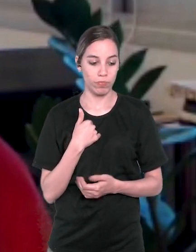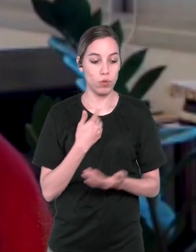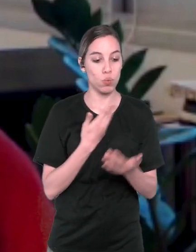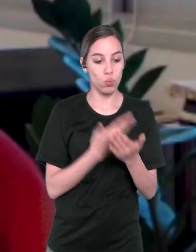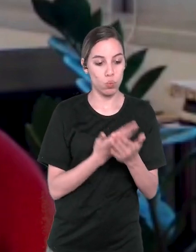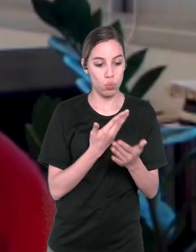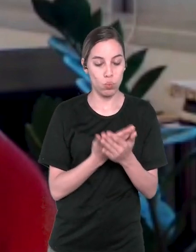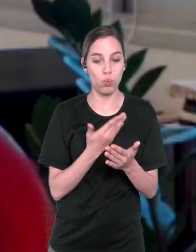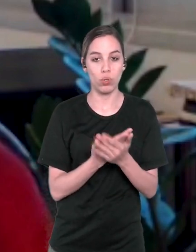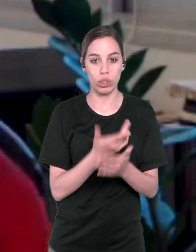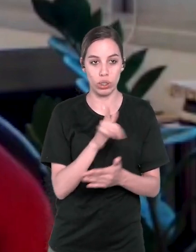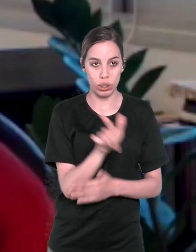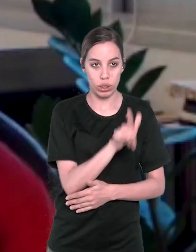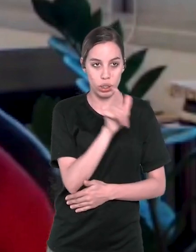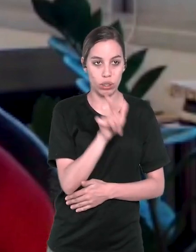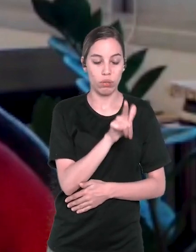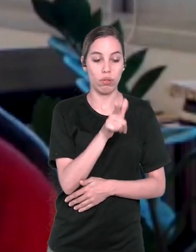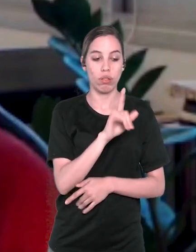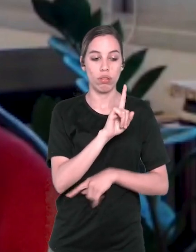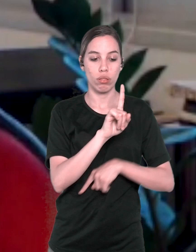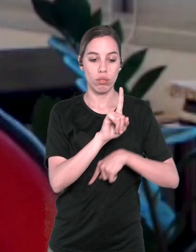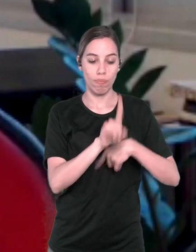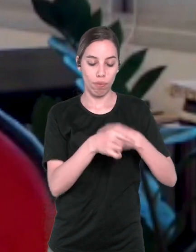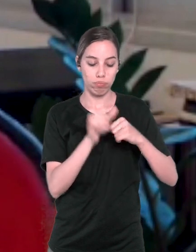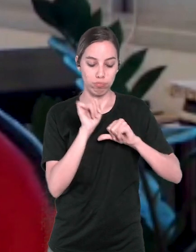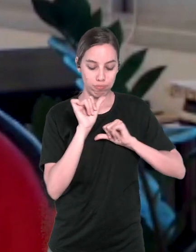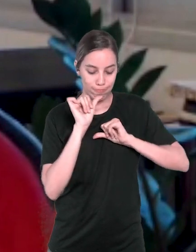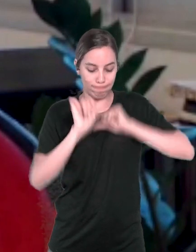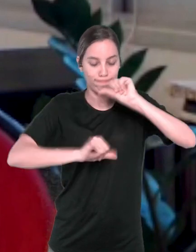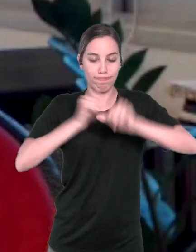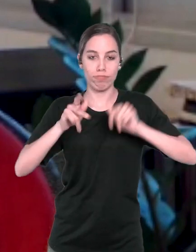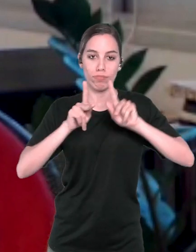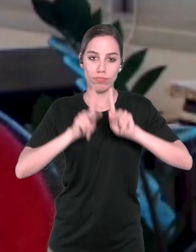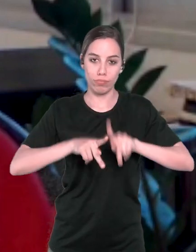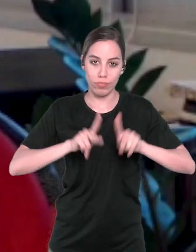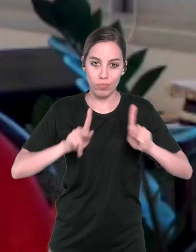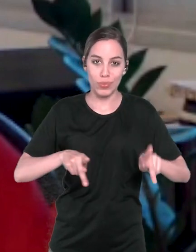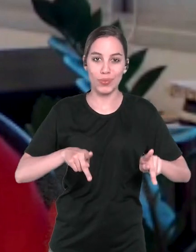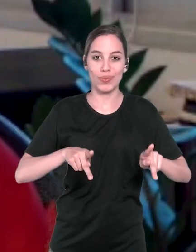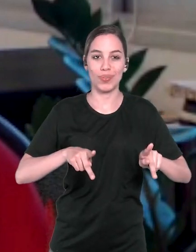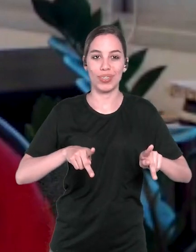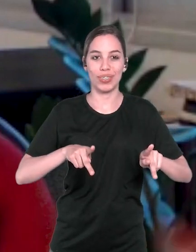literatura, acabei por me transformar em professora